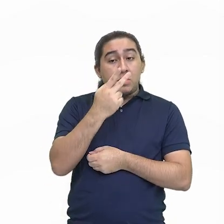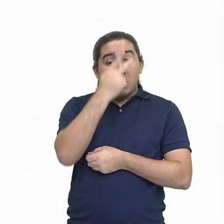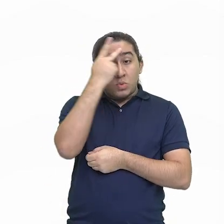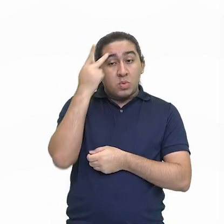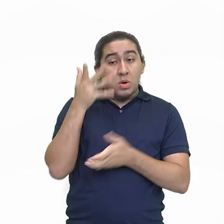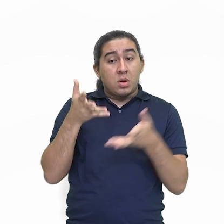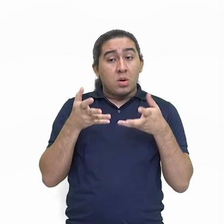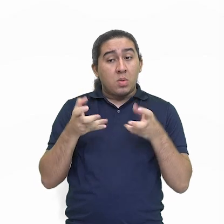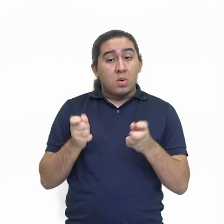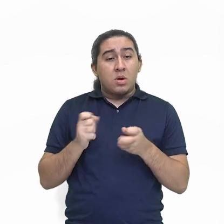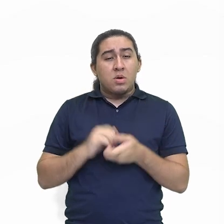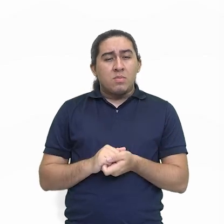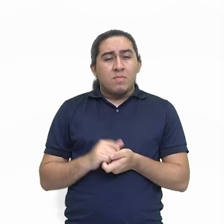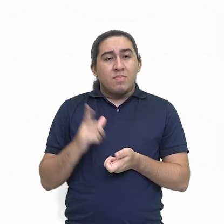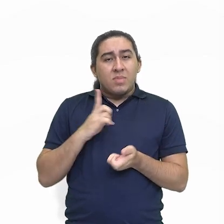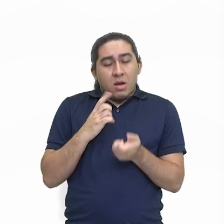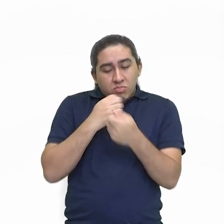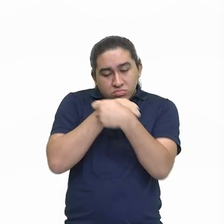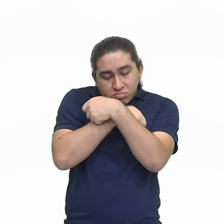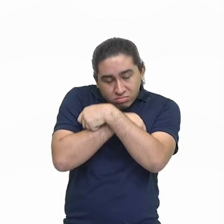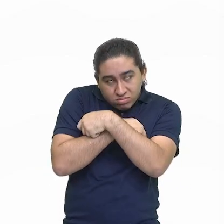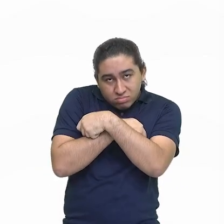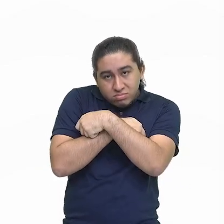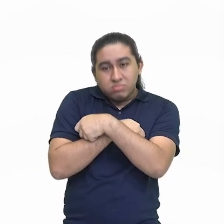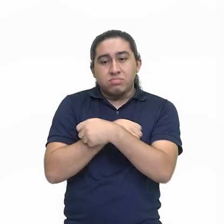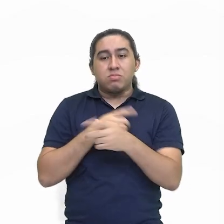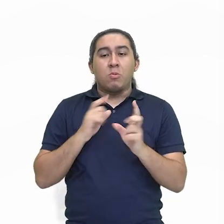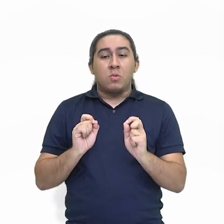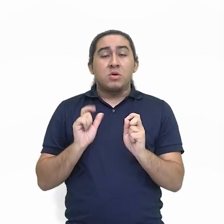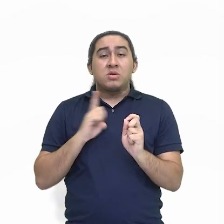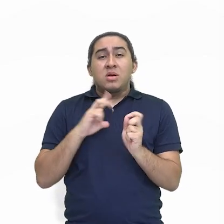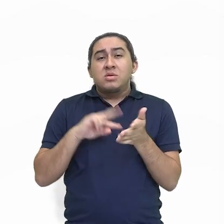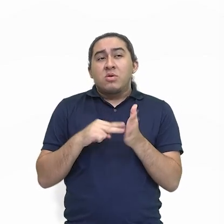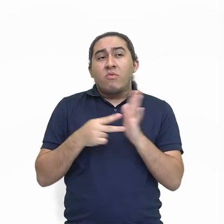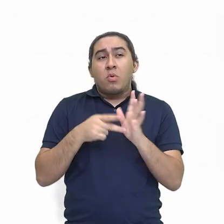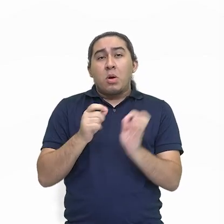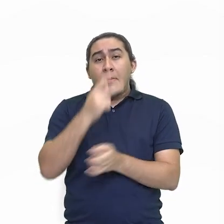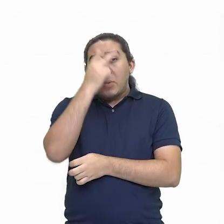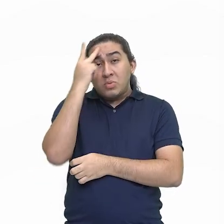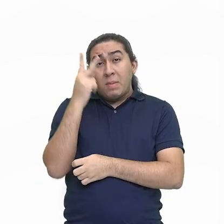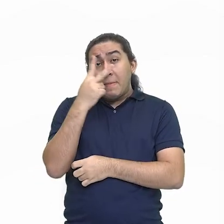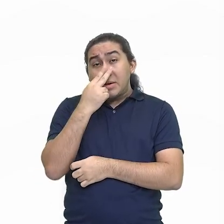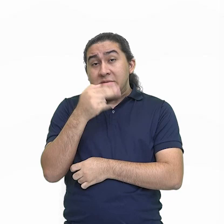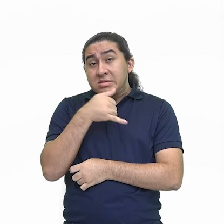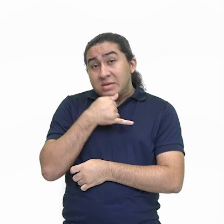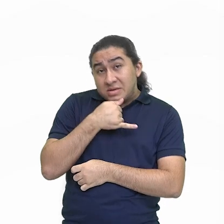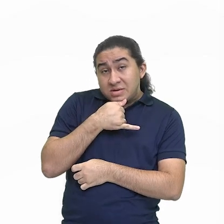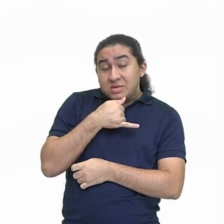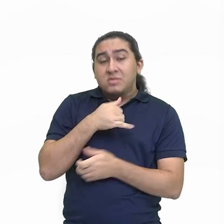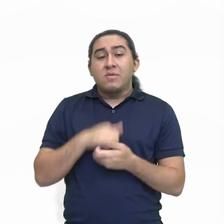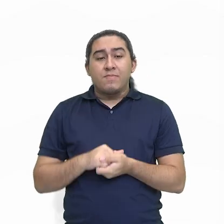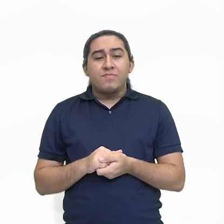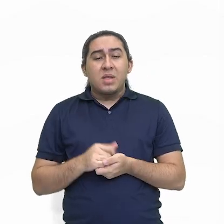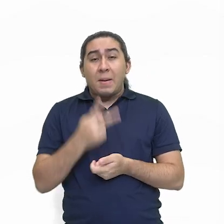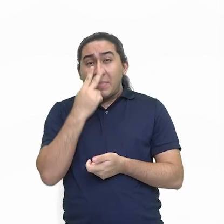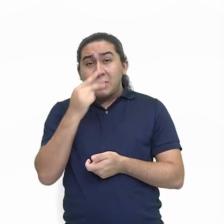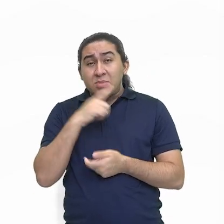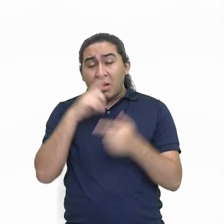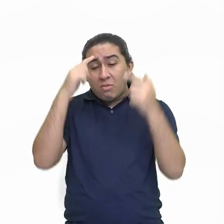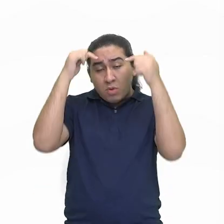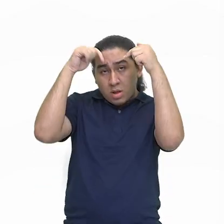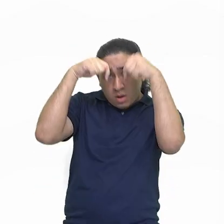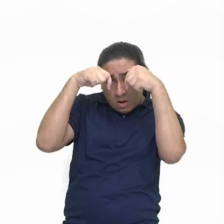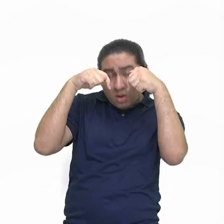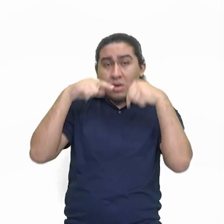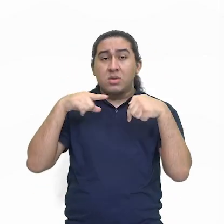entrar no útero materno, né, tá muito triste, né? A gente vê pelo olhar, pelo jeito